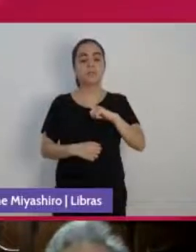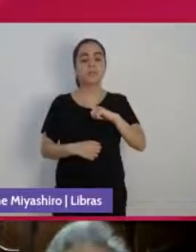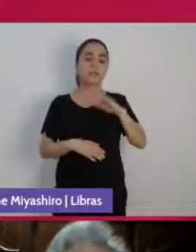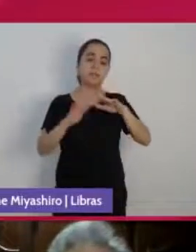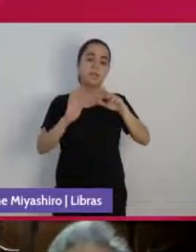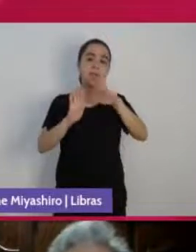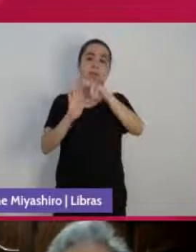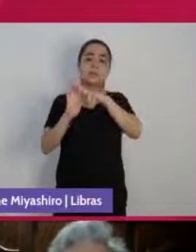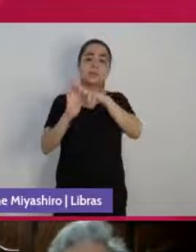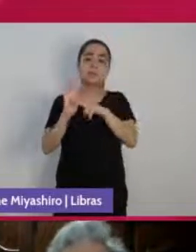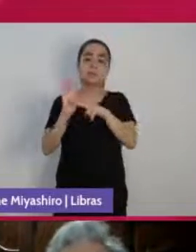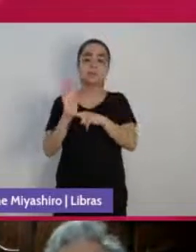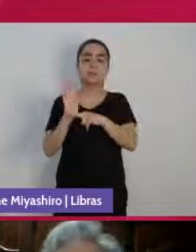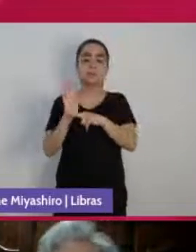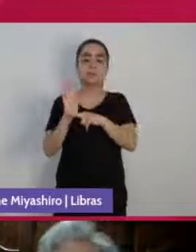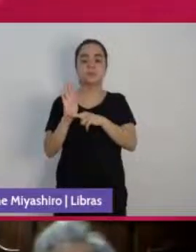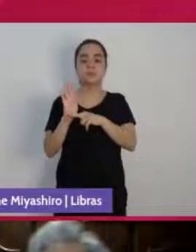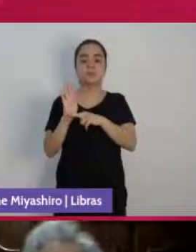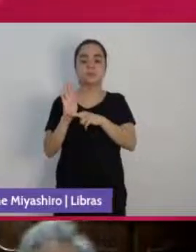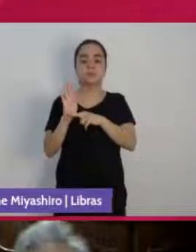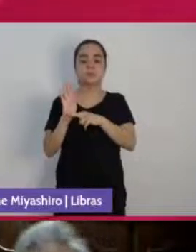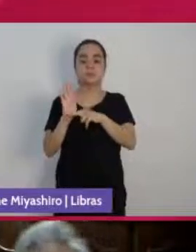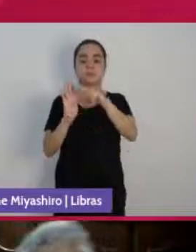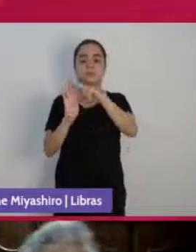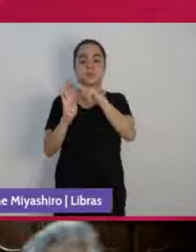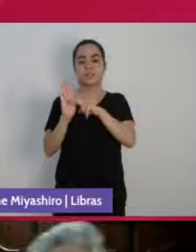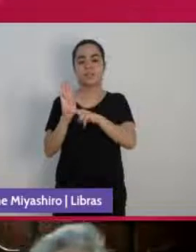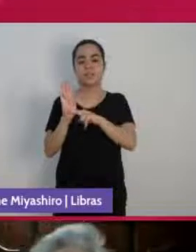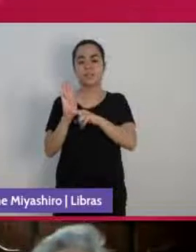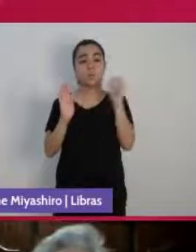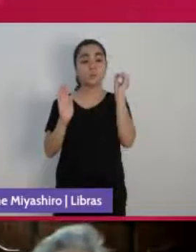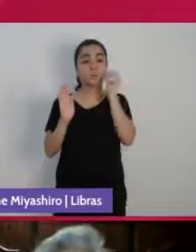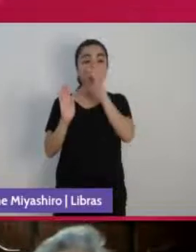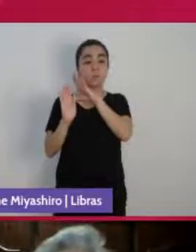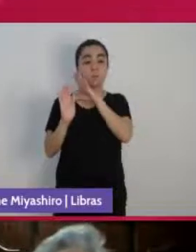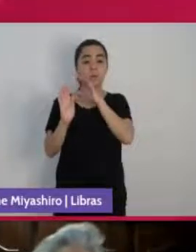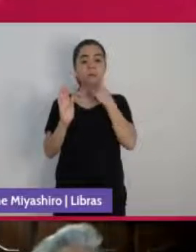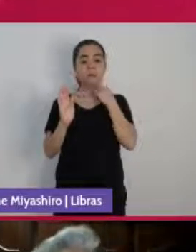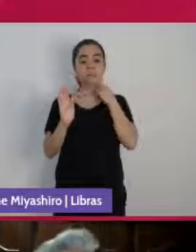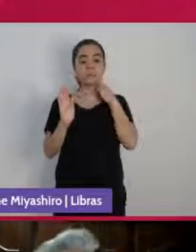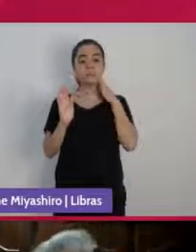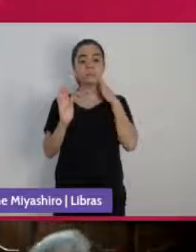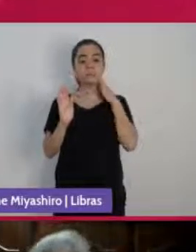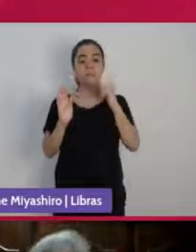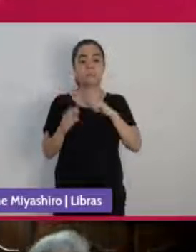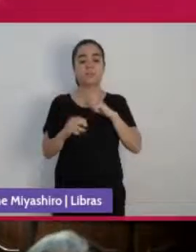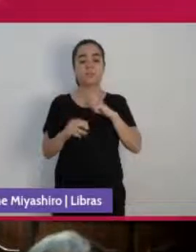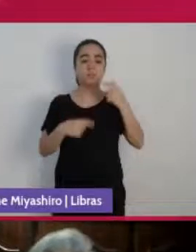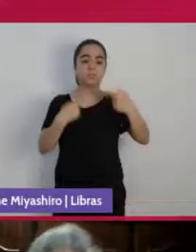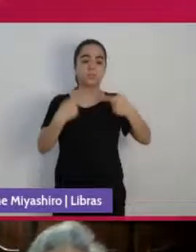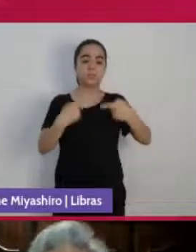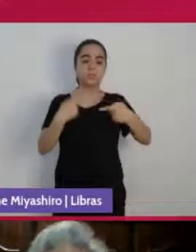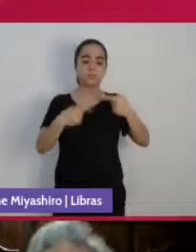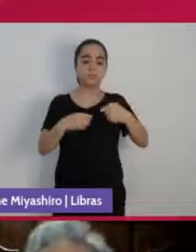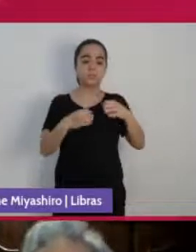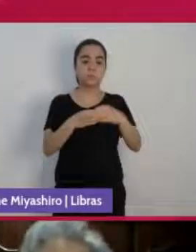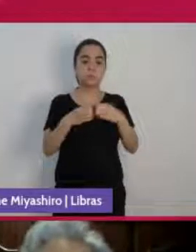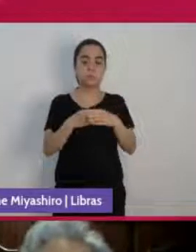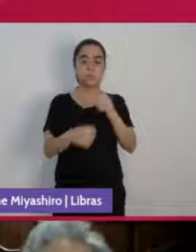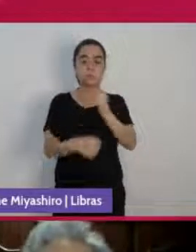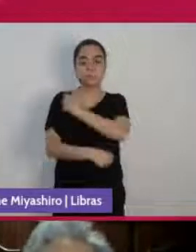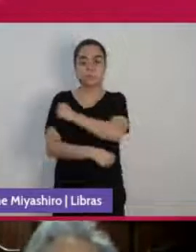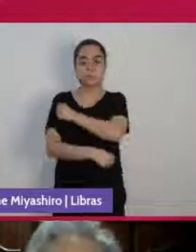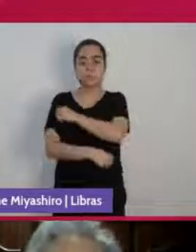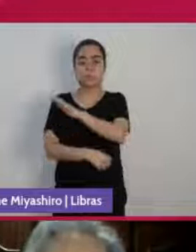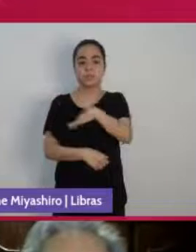normativas. Essa daqui é fresquíssima, que foi a que a gente discutiu lá no grupo das alunas, é de maio